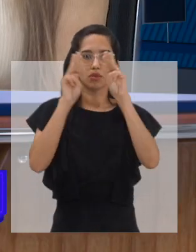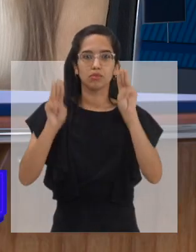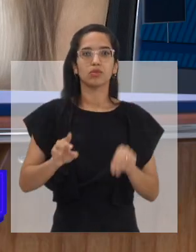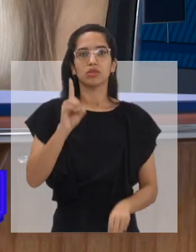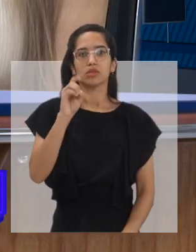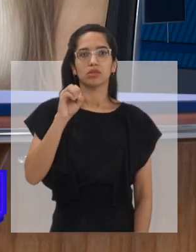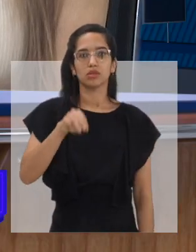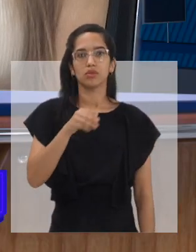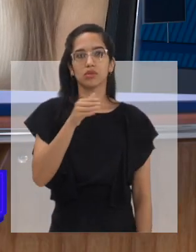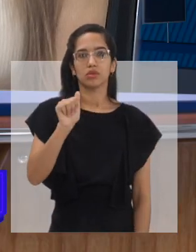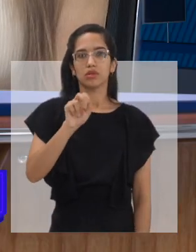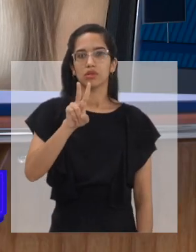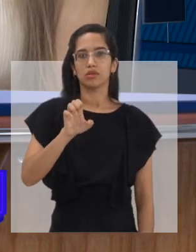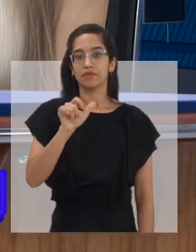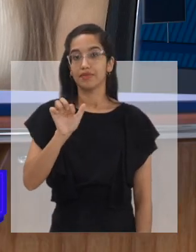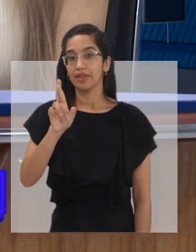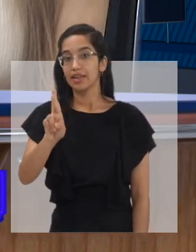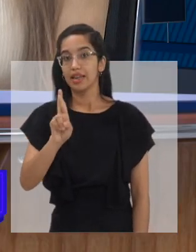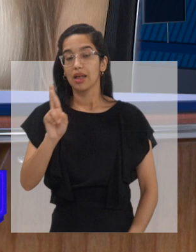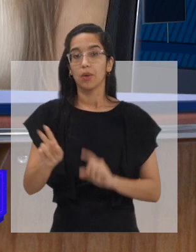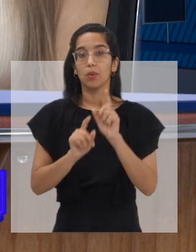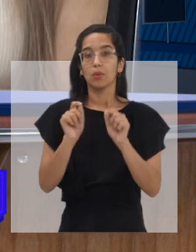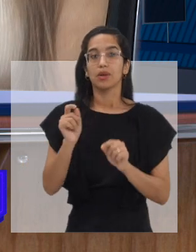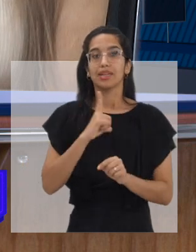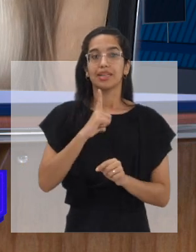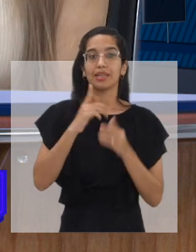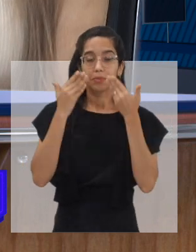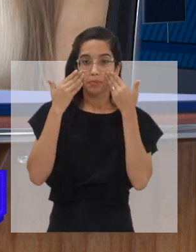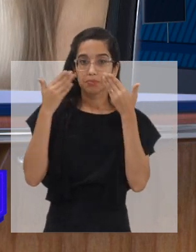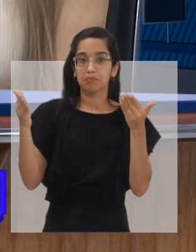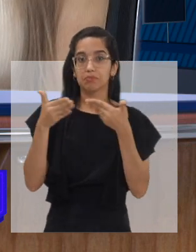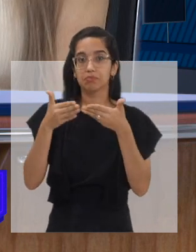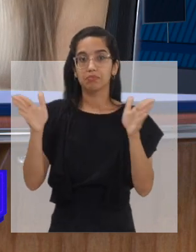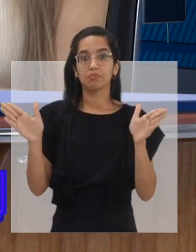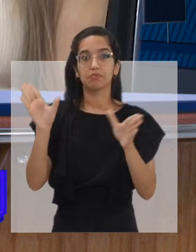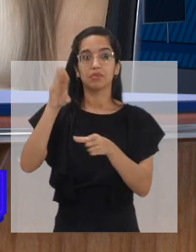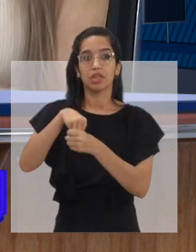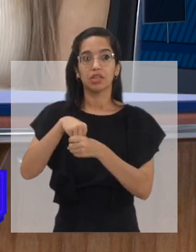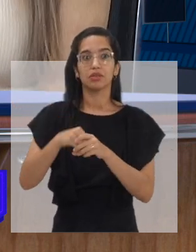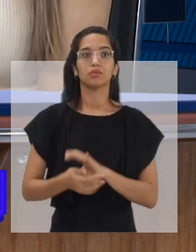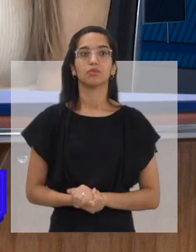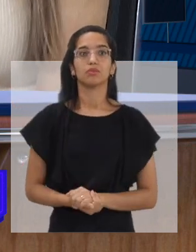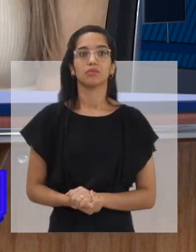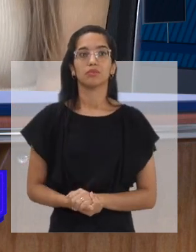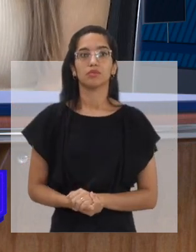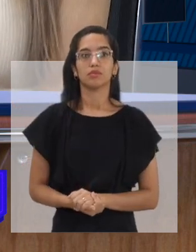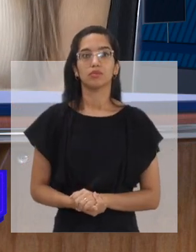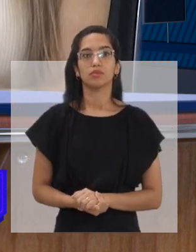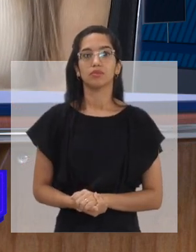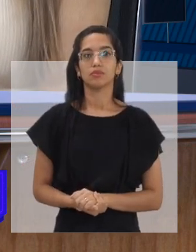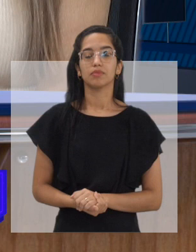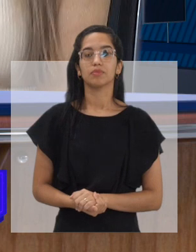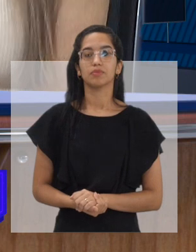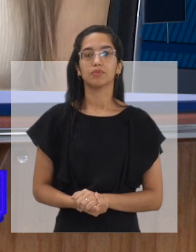qual é o acervo que está disponibilizado para a população no museu? O Museu Dom Avelar,